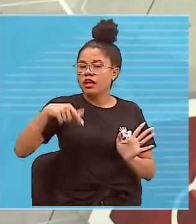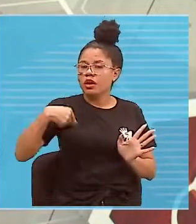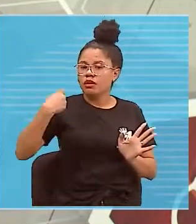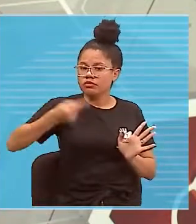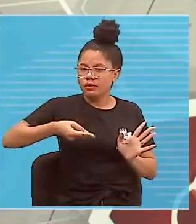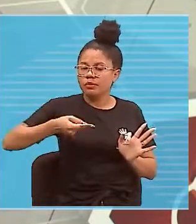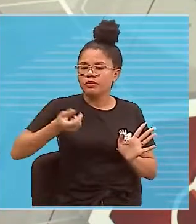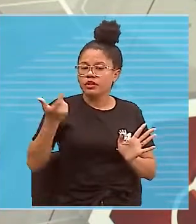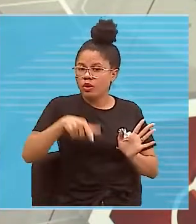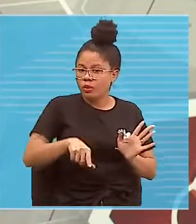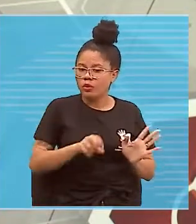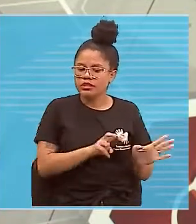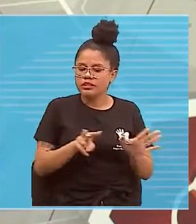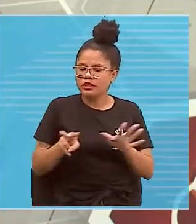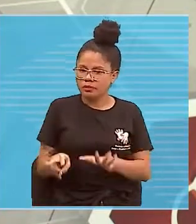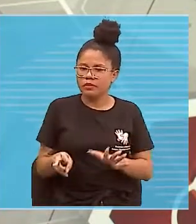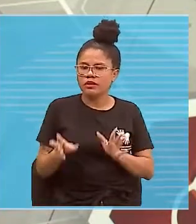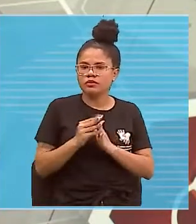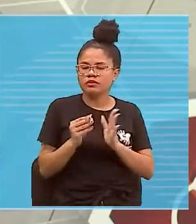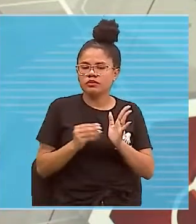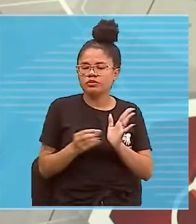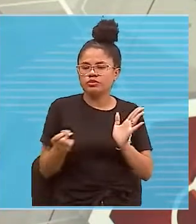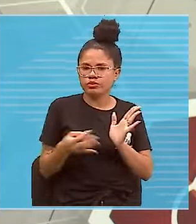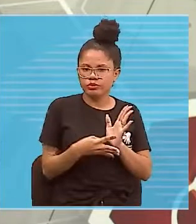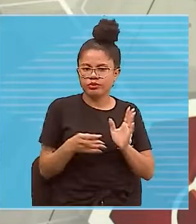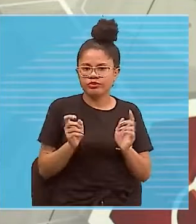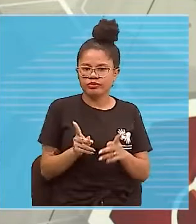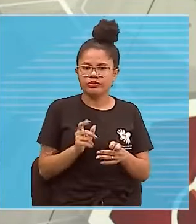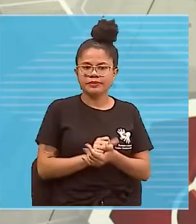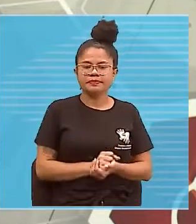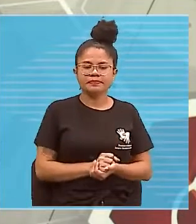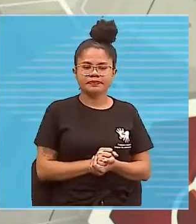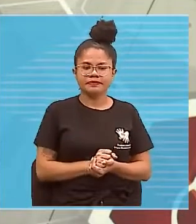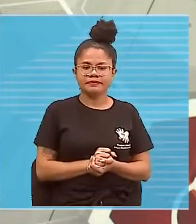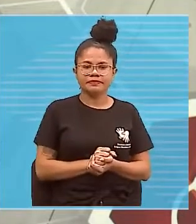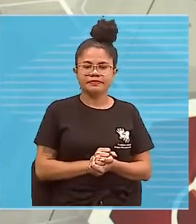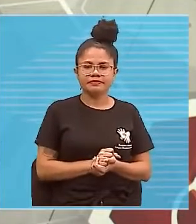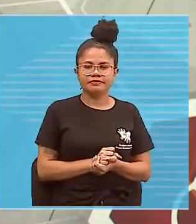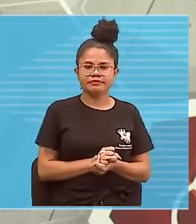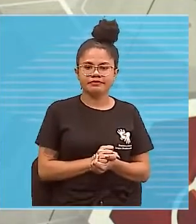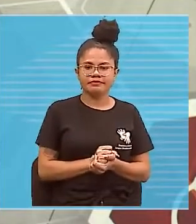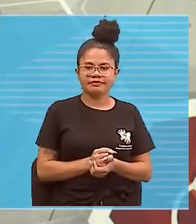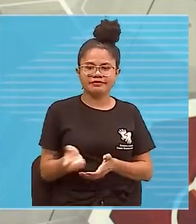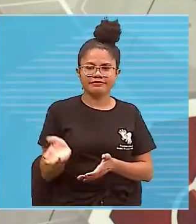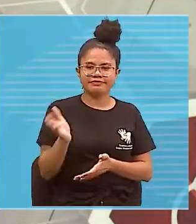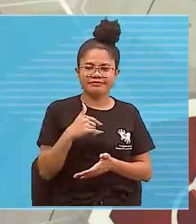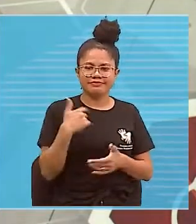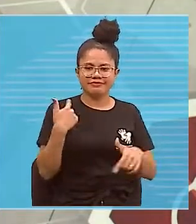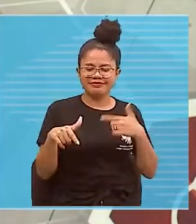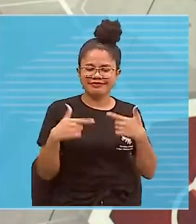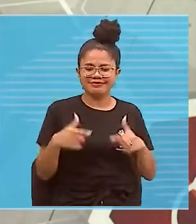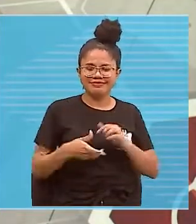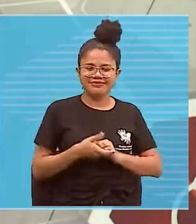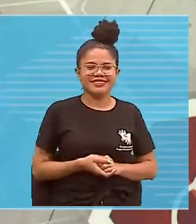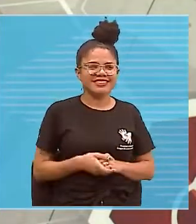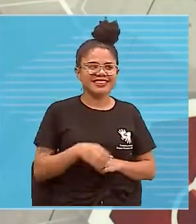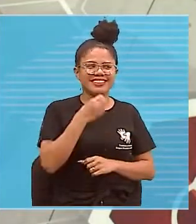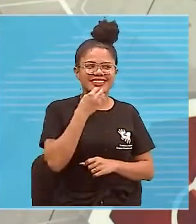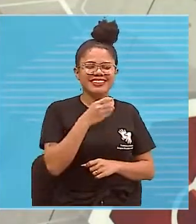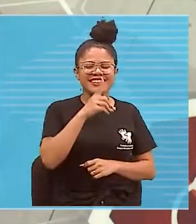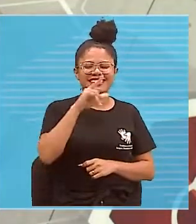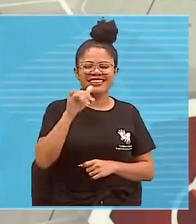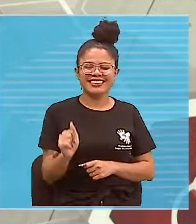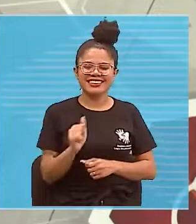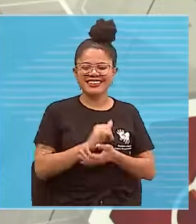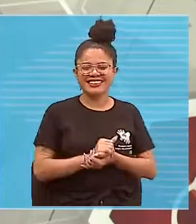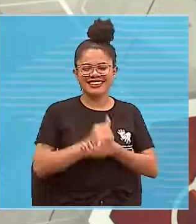os conteúdos novos tá bom e vamos lá vamos trabalhar Buenos Dias Adriana